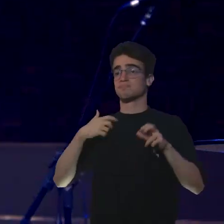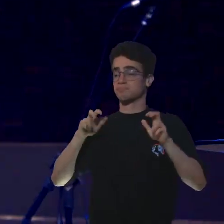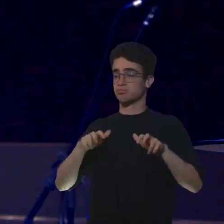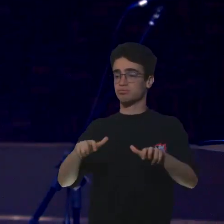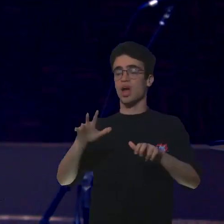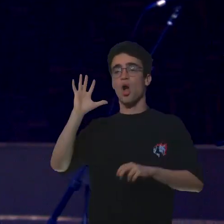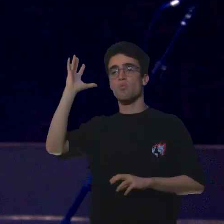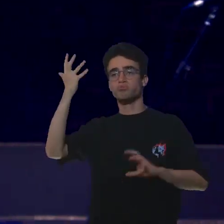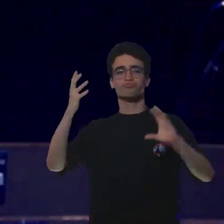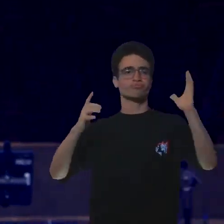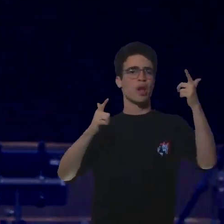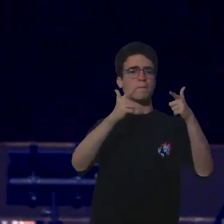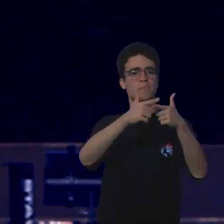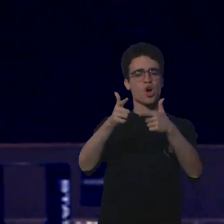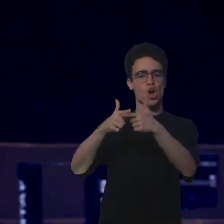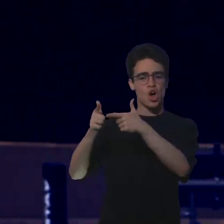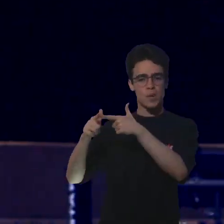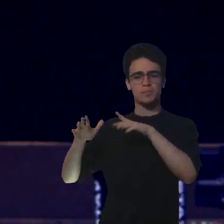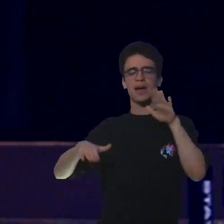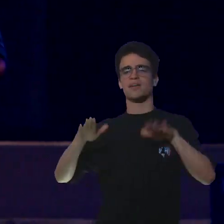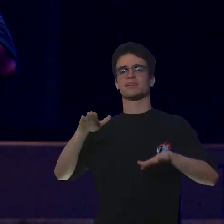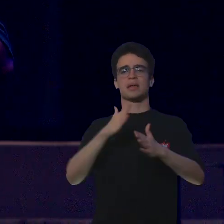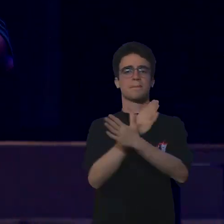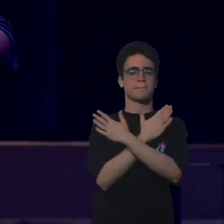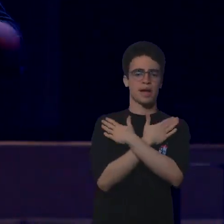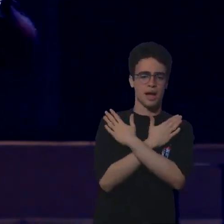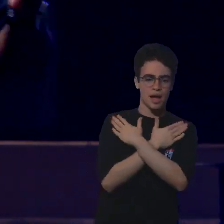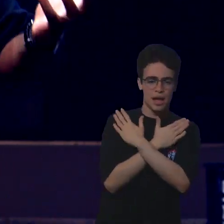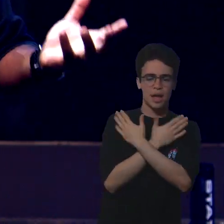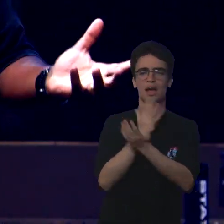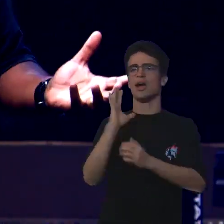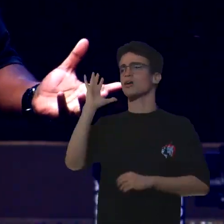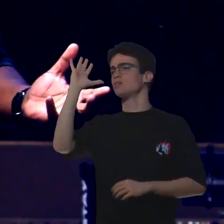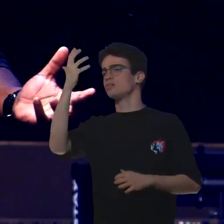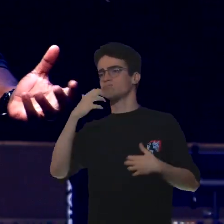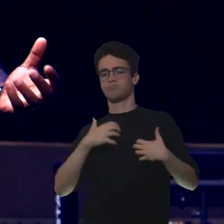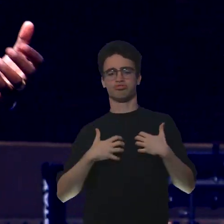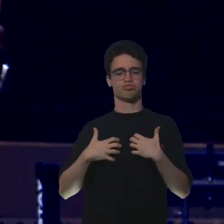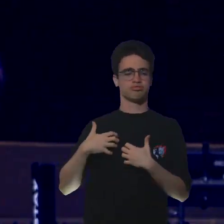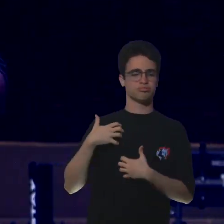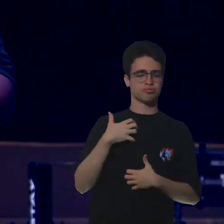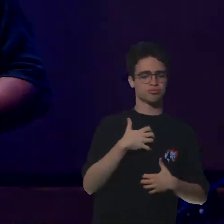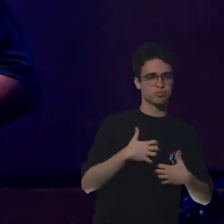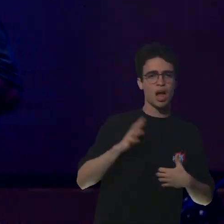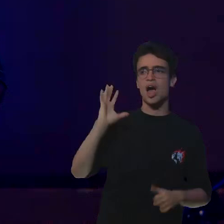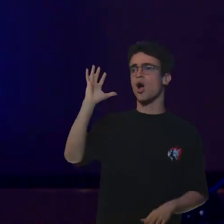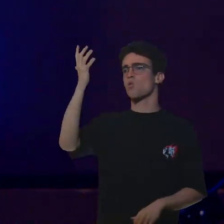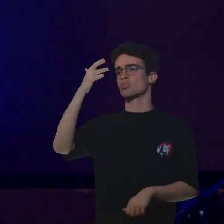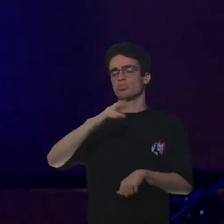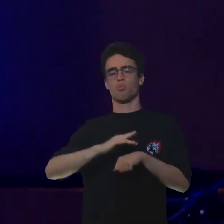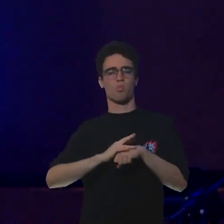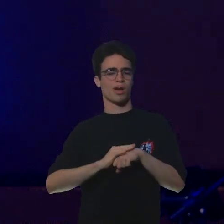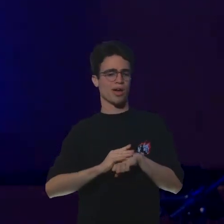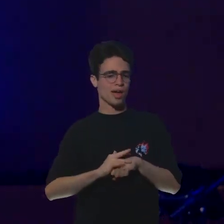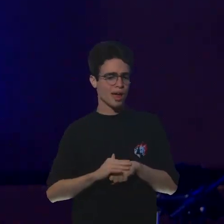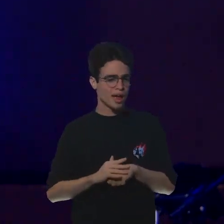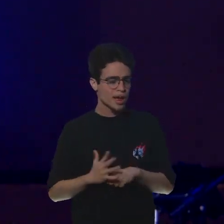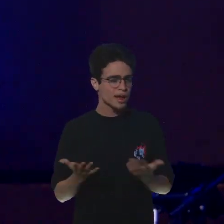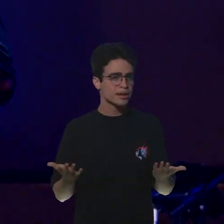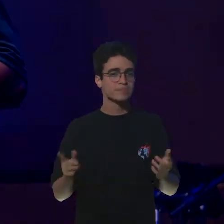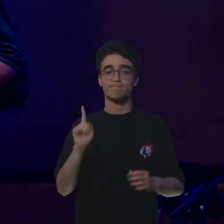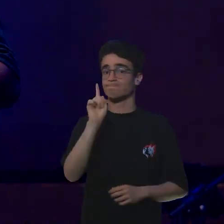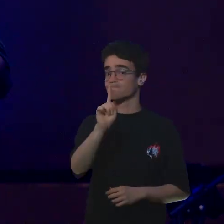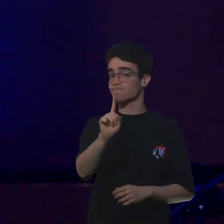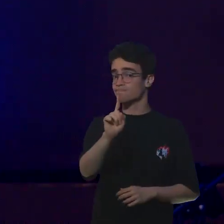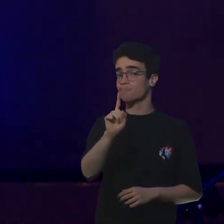tribulações, vem um desemprego, vem uma frustração, vem uma doença, só que a